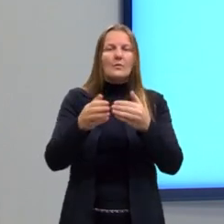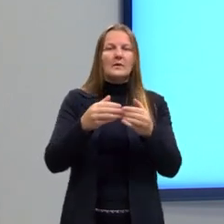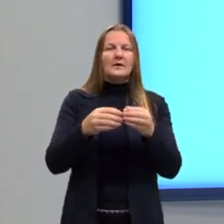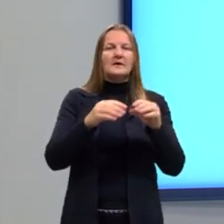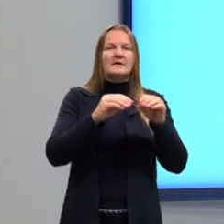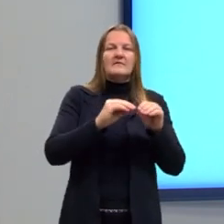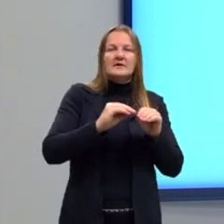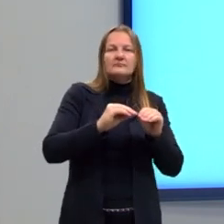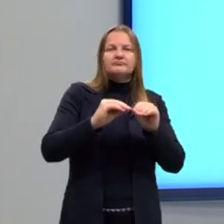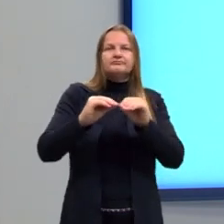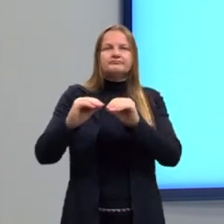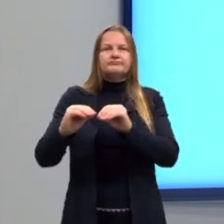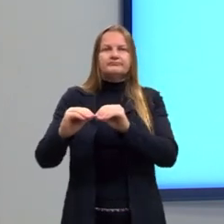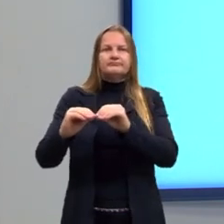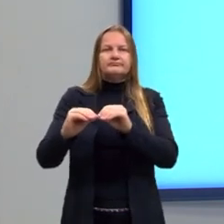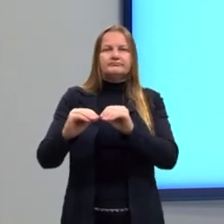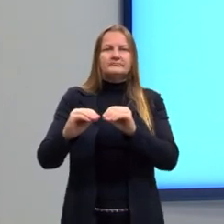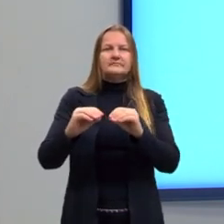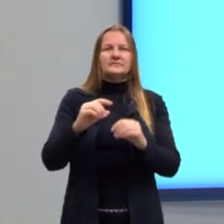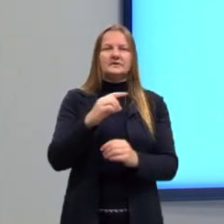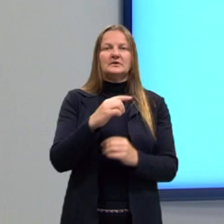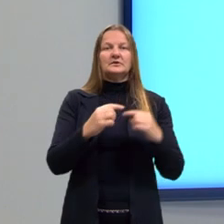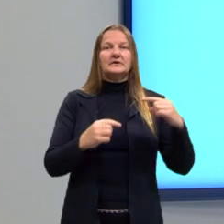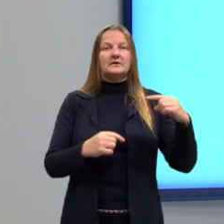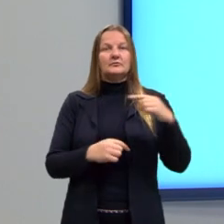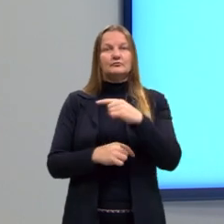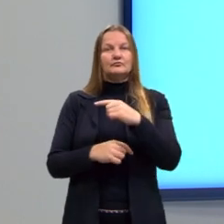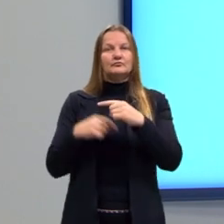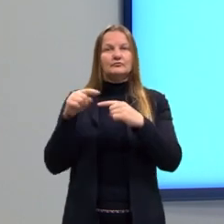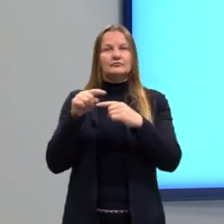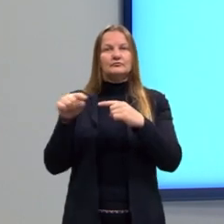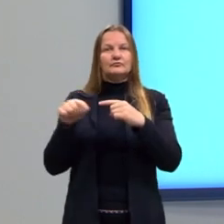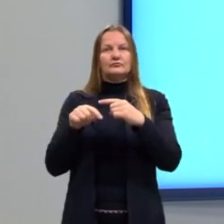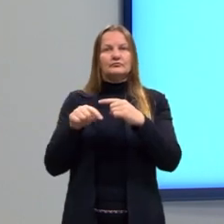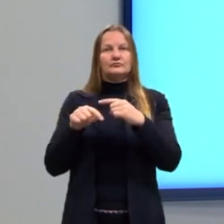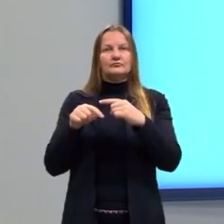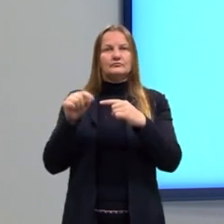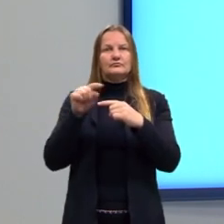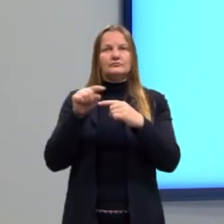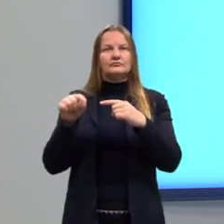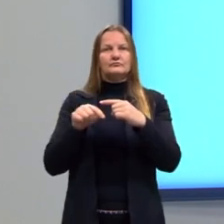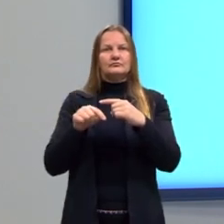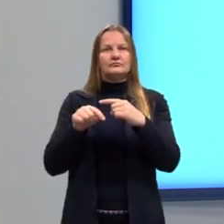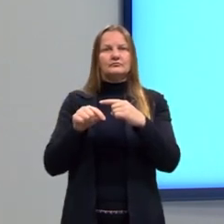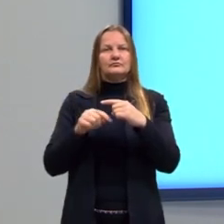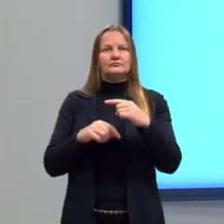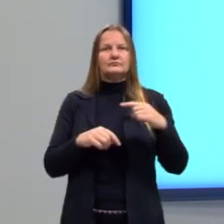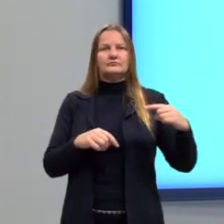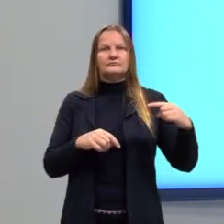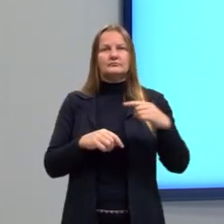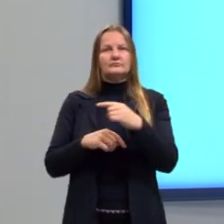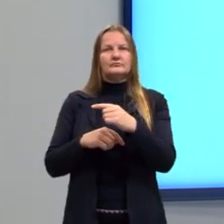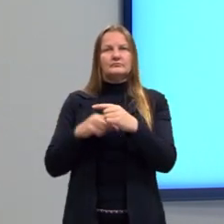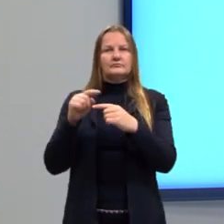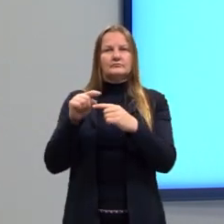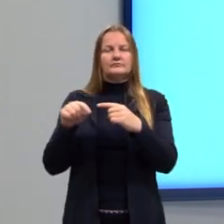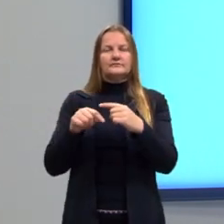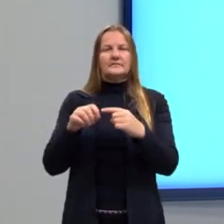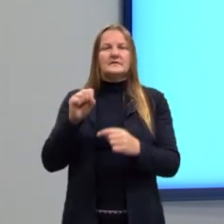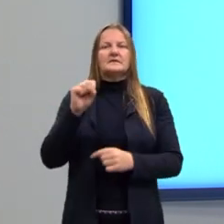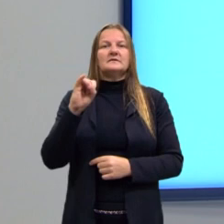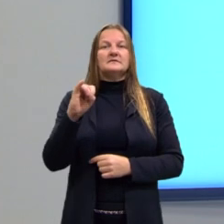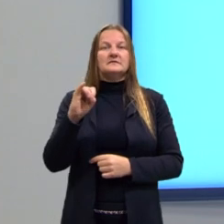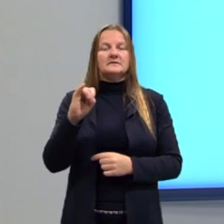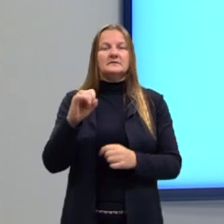deslocar o equilíbrio para a direita a importante anotar se eu alterar a